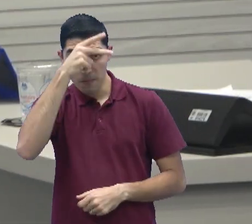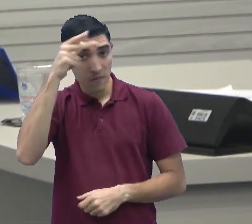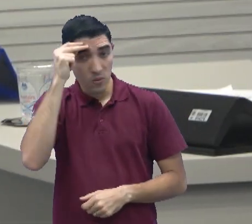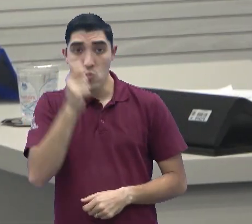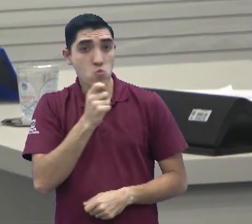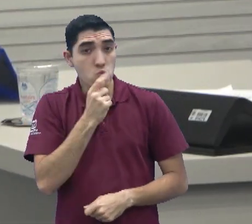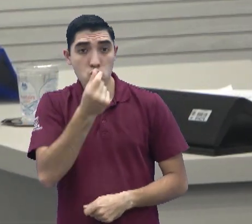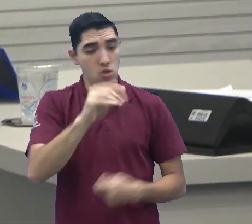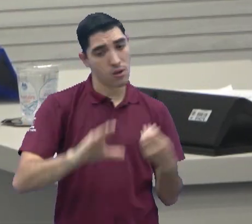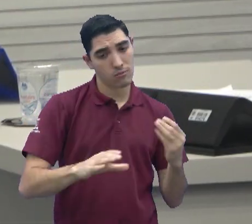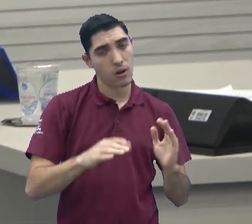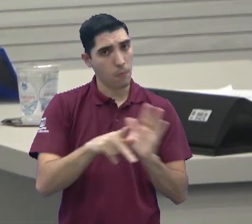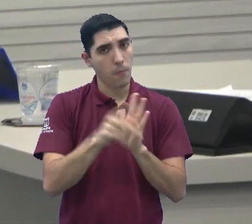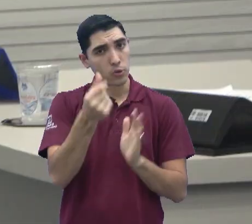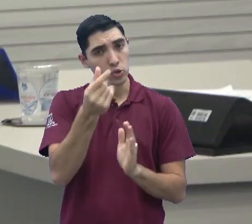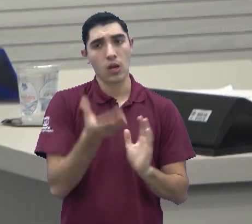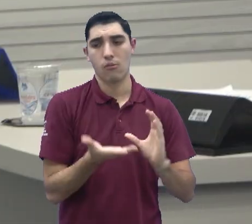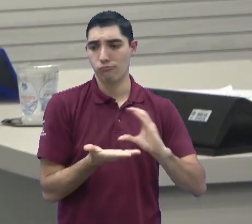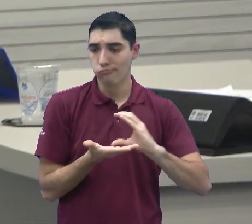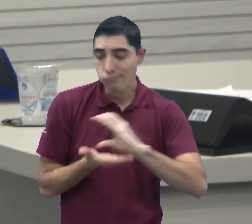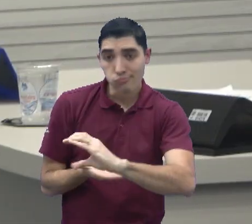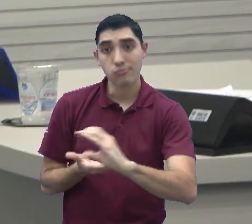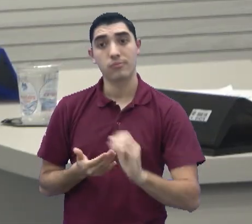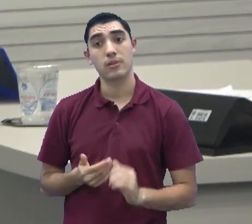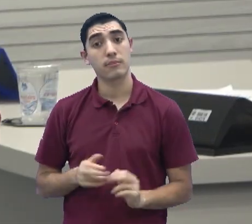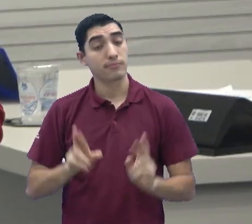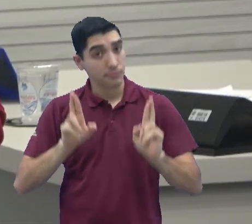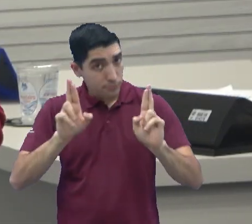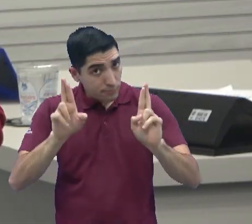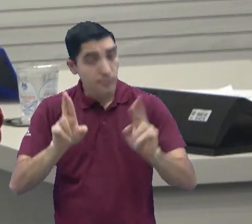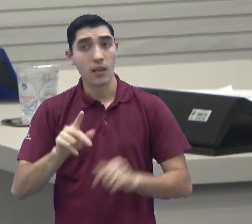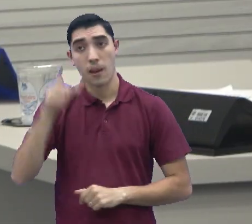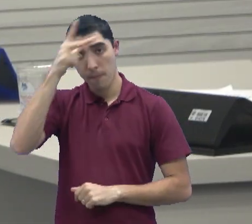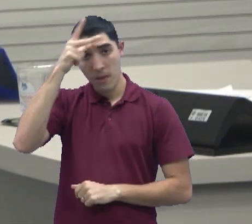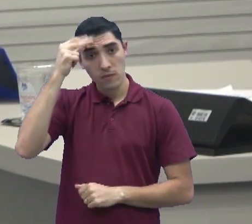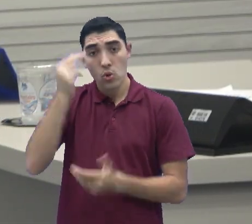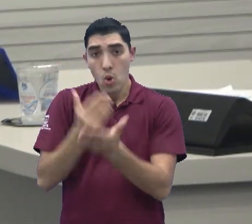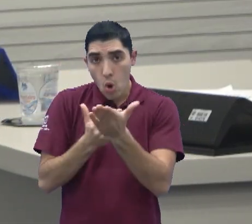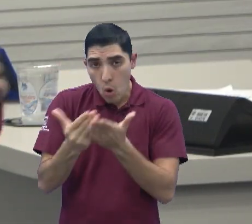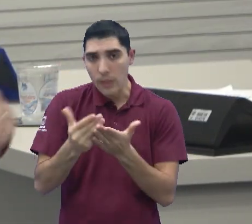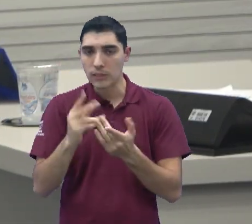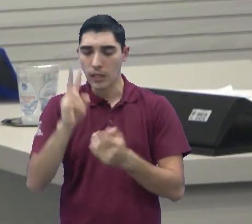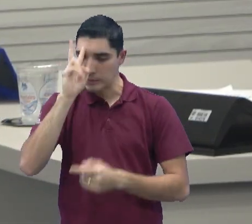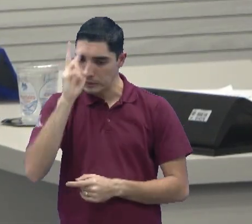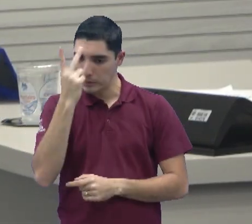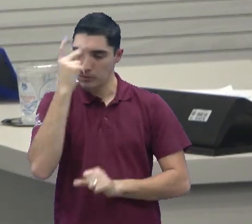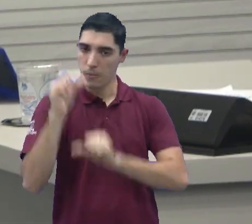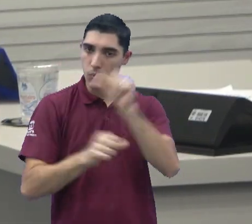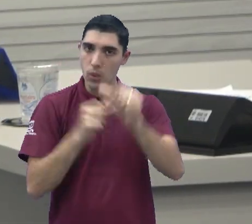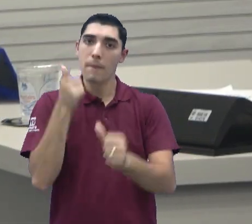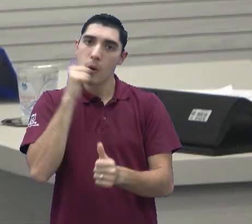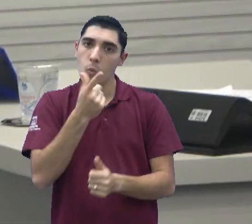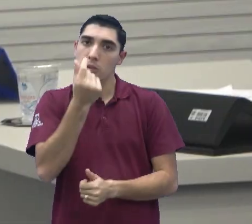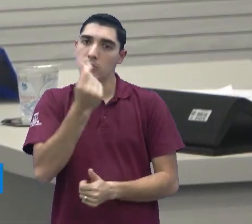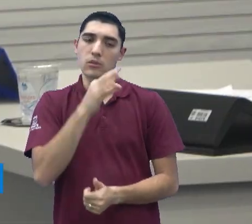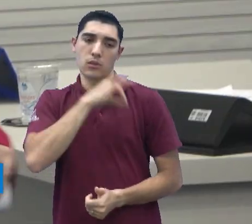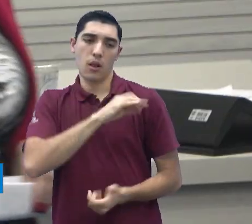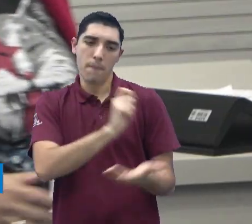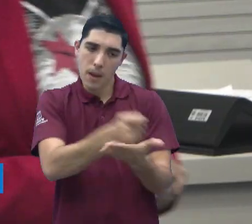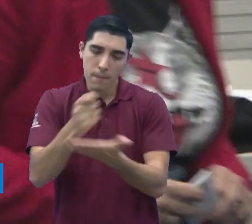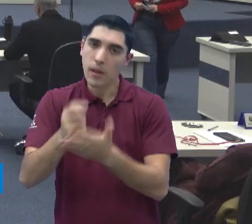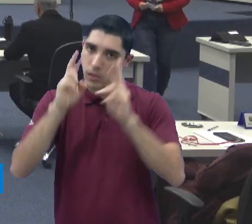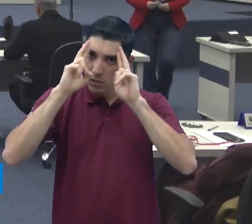prefeitura abra esse diálogo com os agentes, e que passa a pagá-los e a respeitá-los.